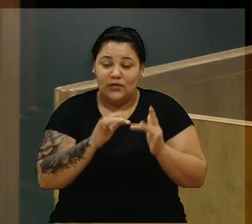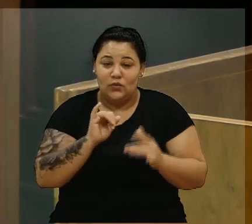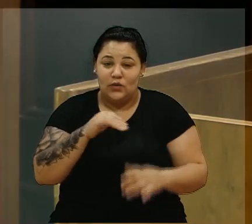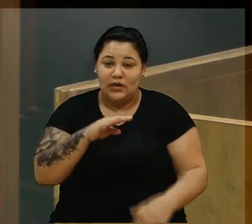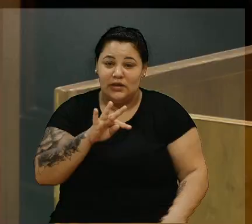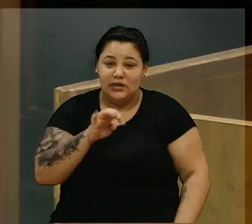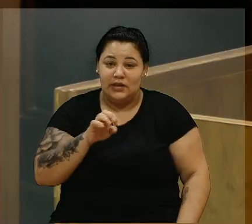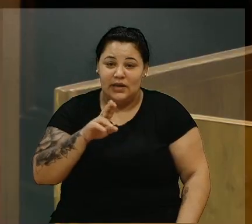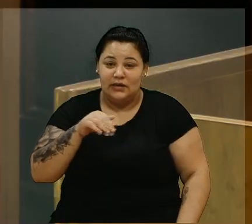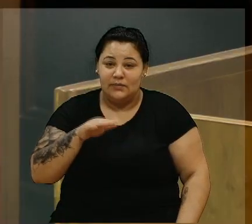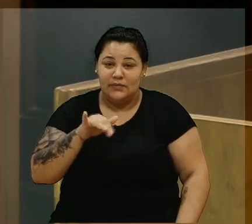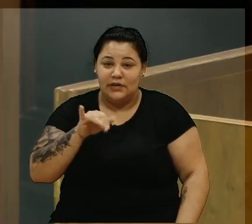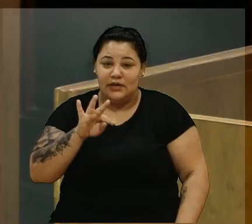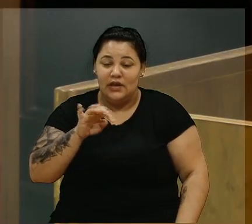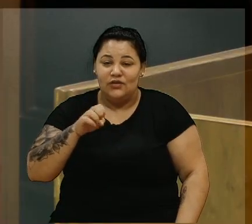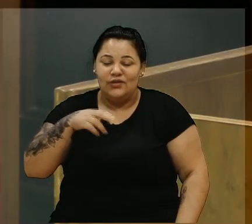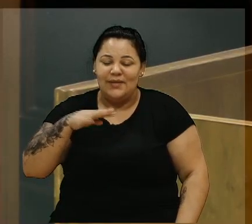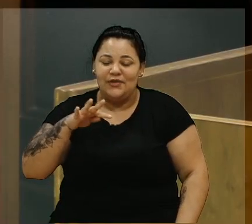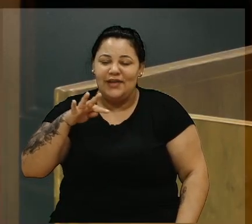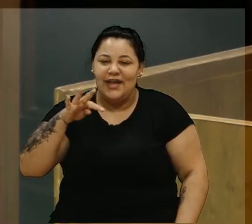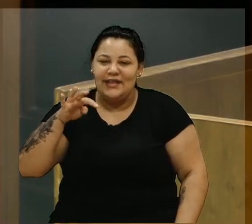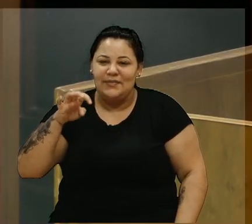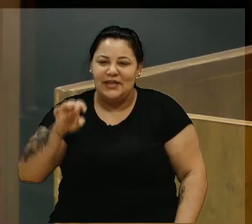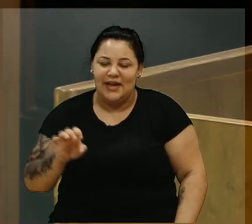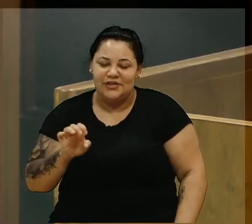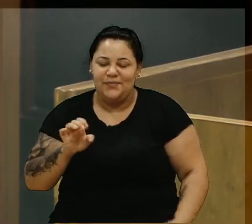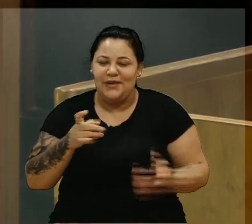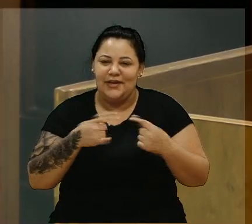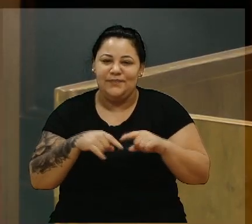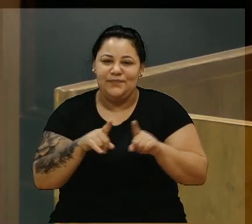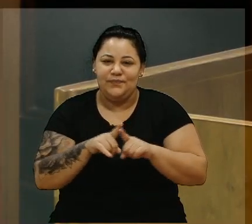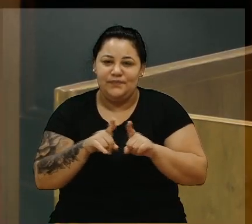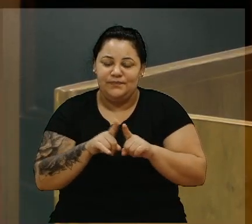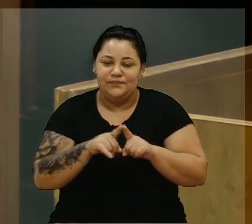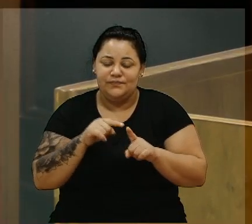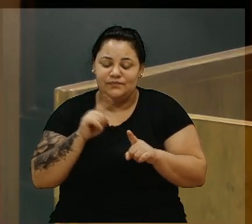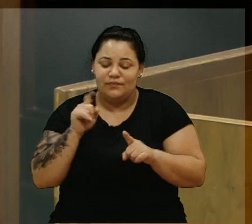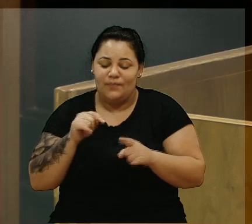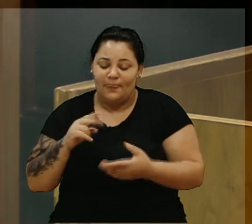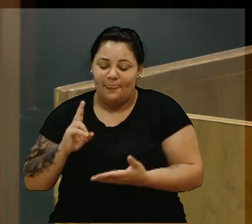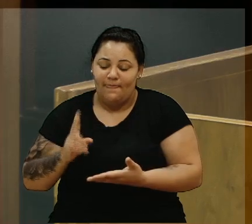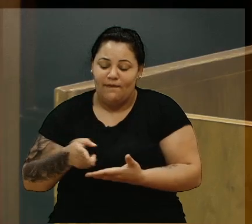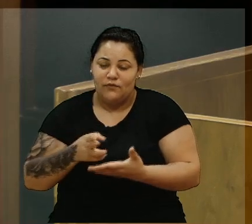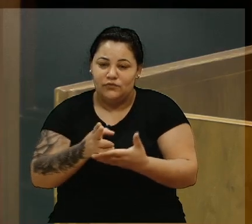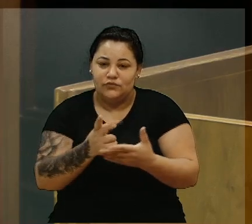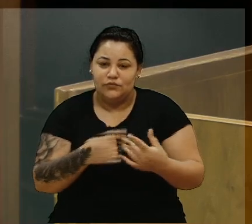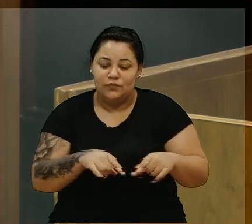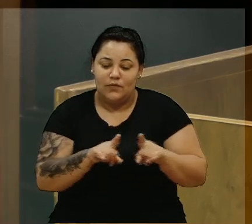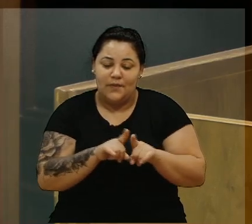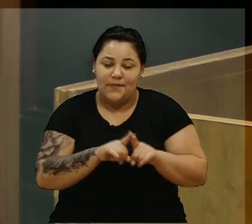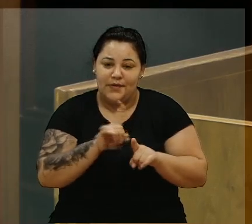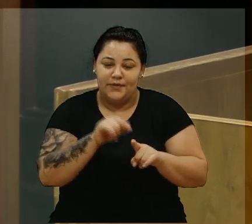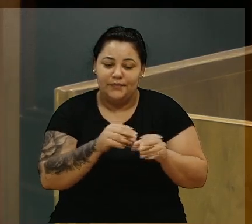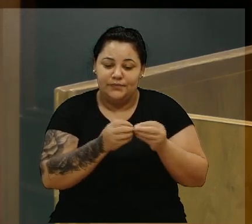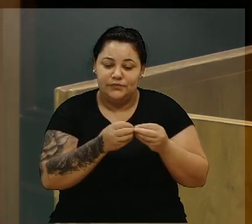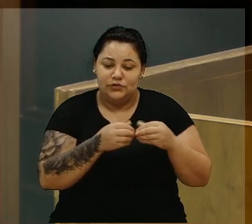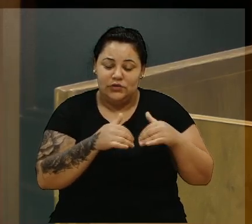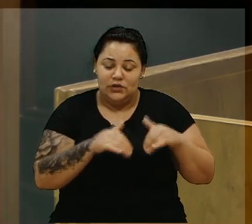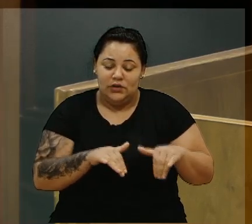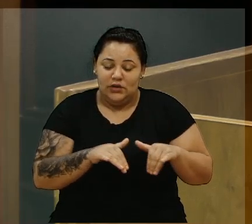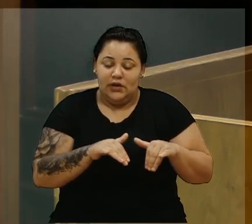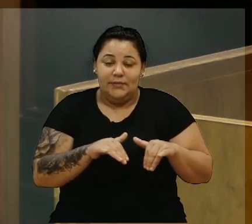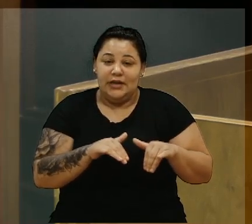a assistência social, ela é uma atividade perene, contínua, e isso acaba prejudicando, muitas vezes, a prestação